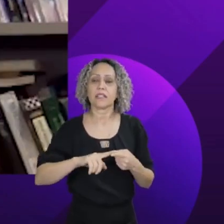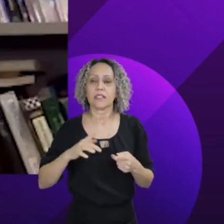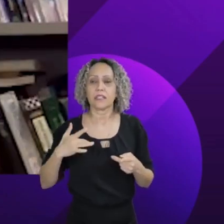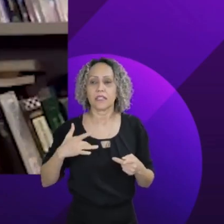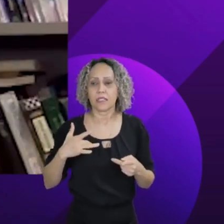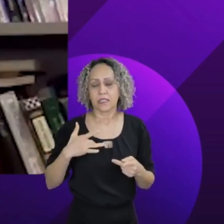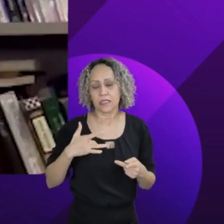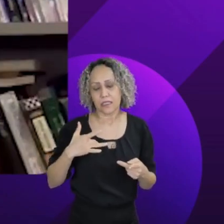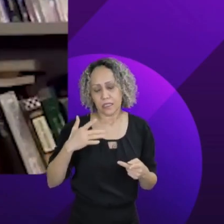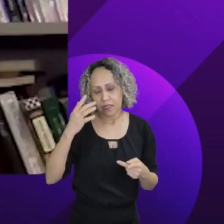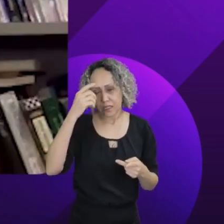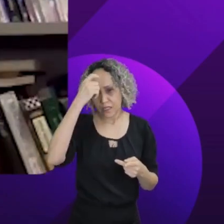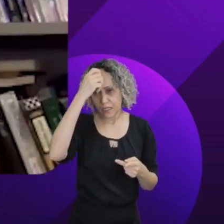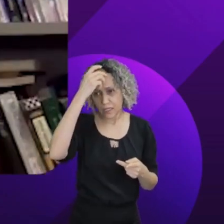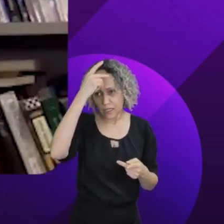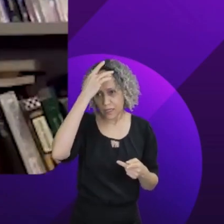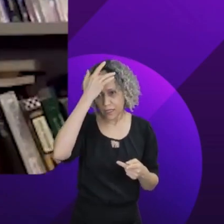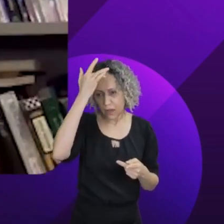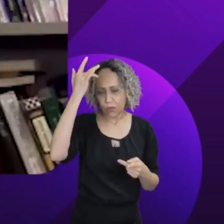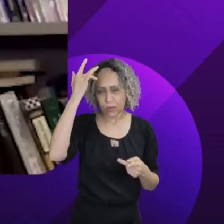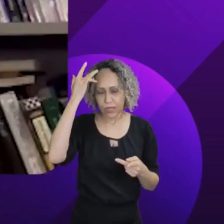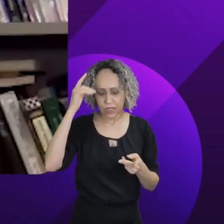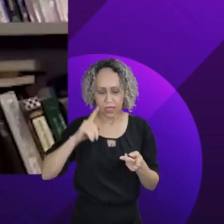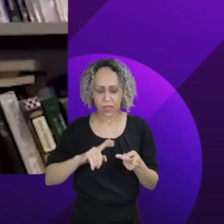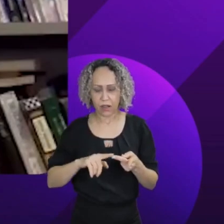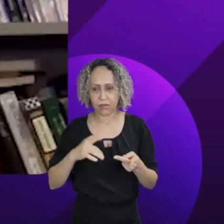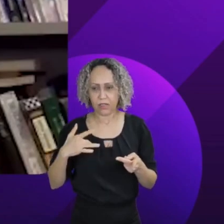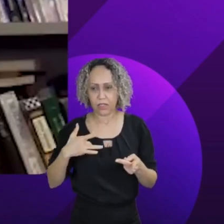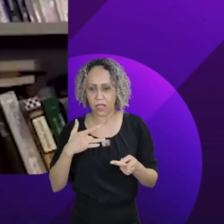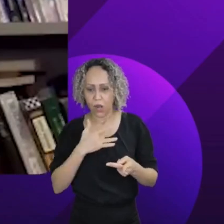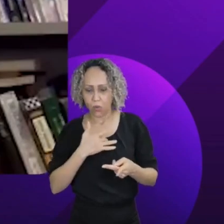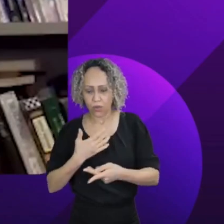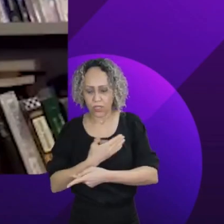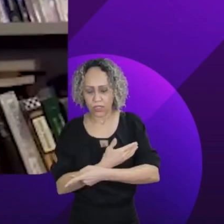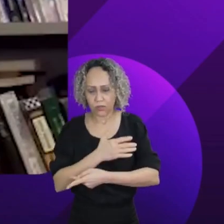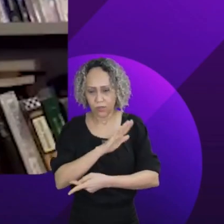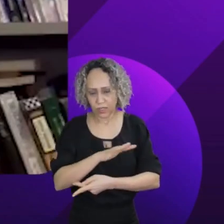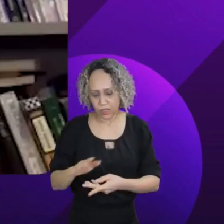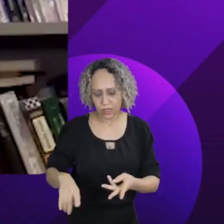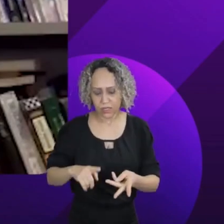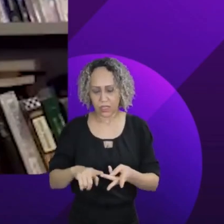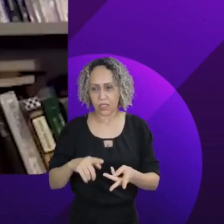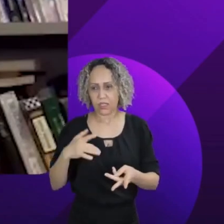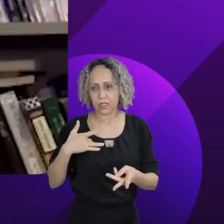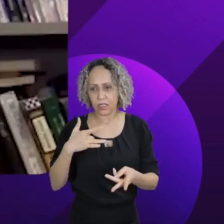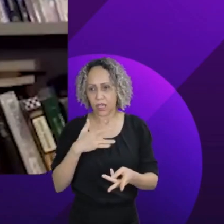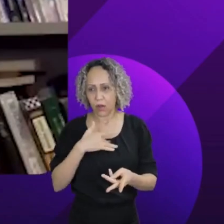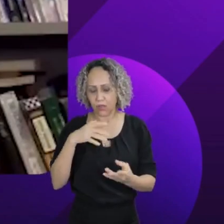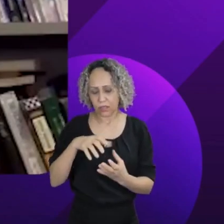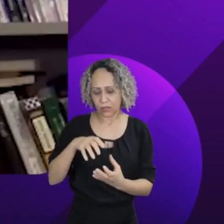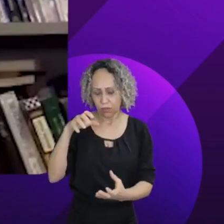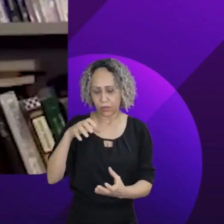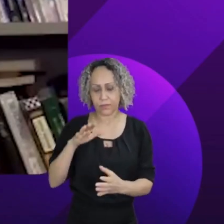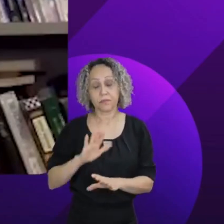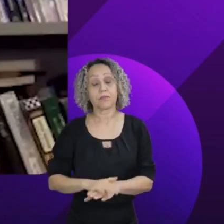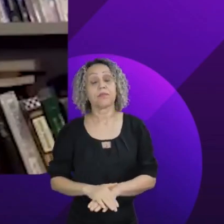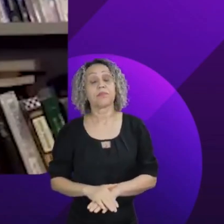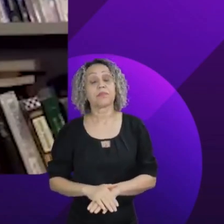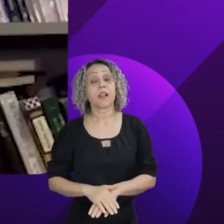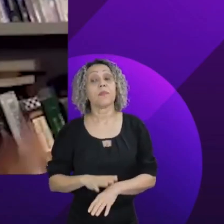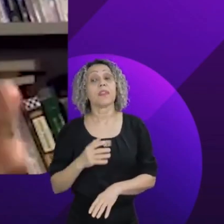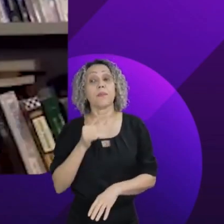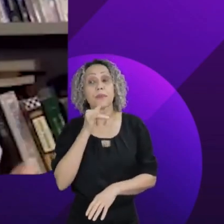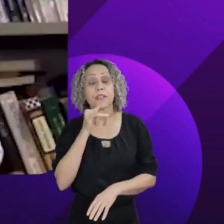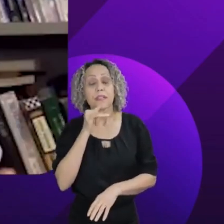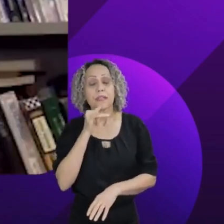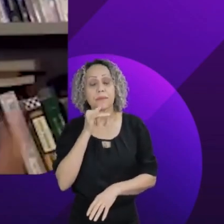da criança, de saúde do idoso, que pensa o problema de saúde da população negra na cidade de São Paulo, a gente